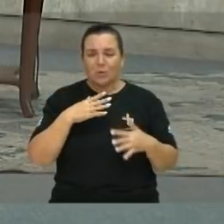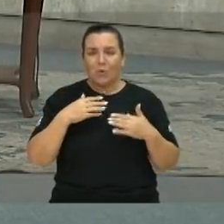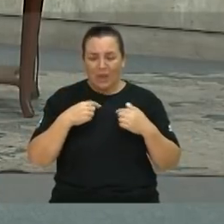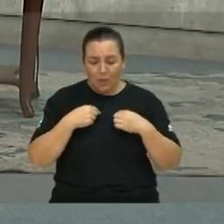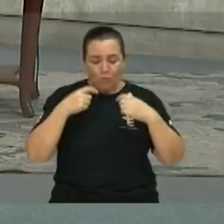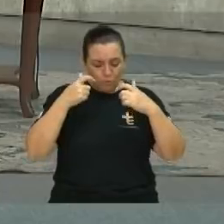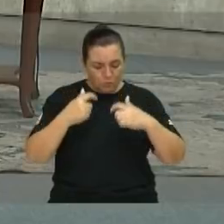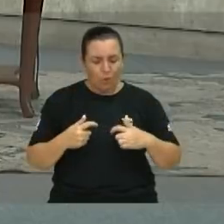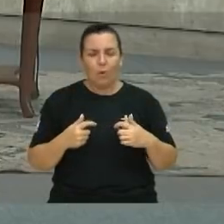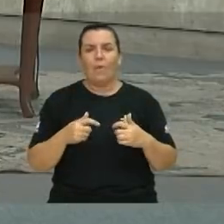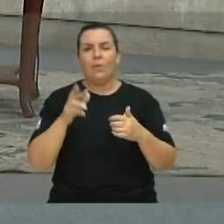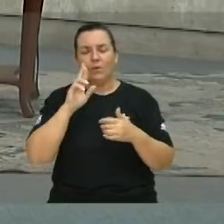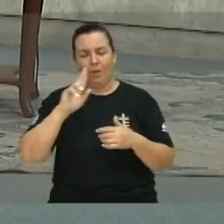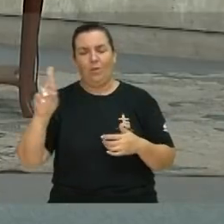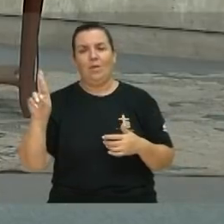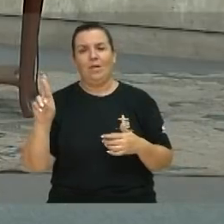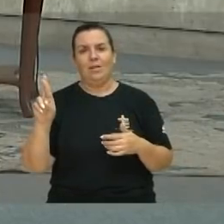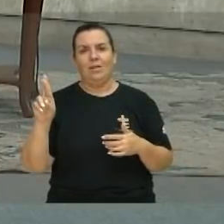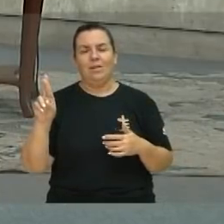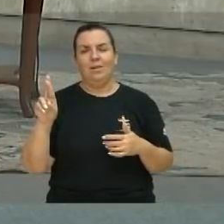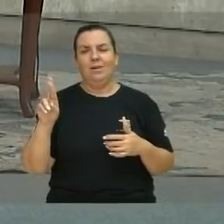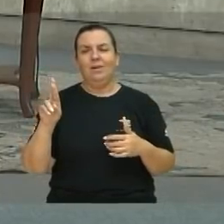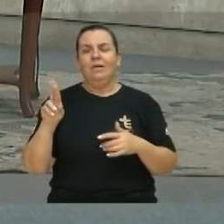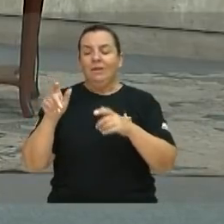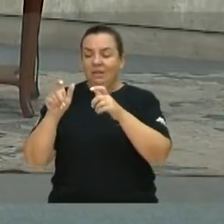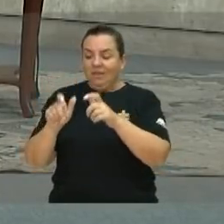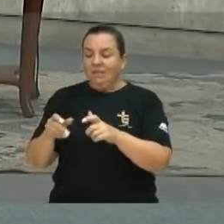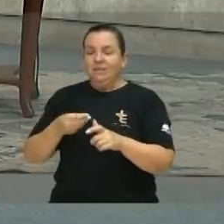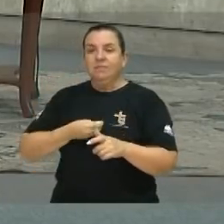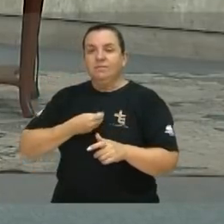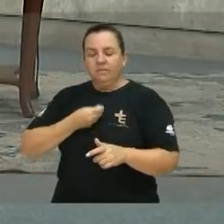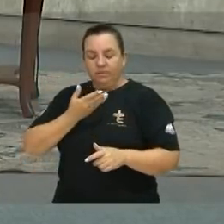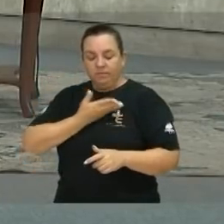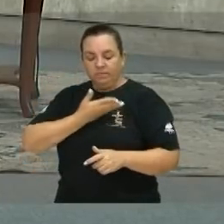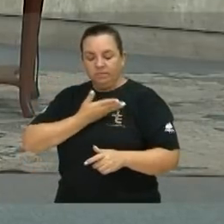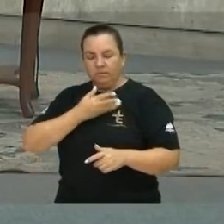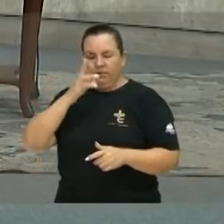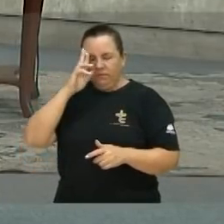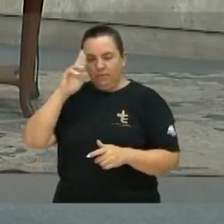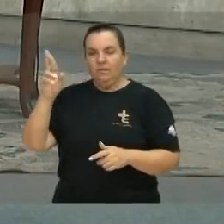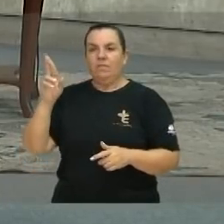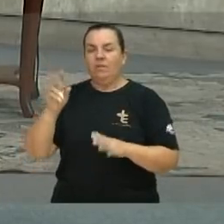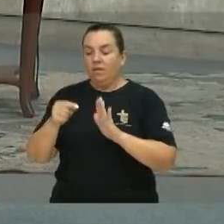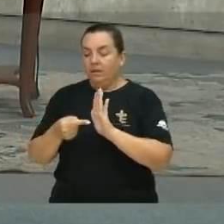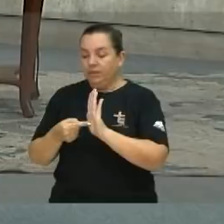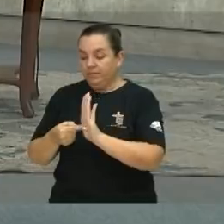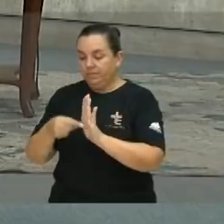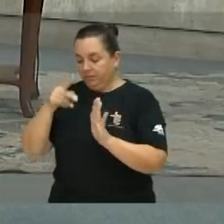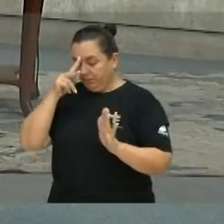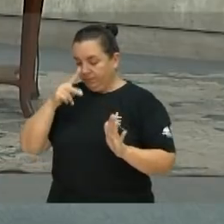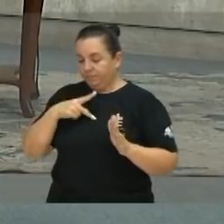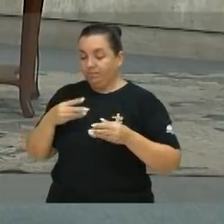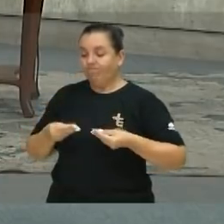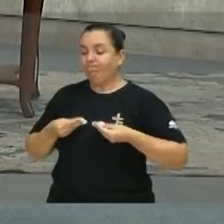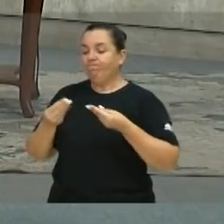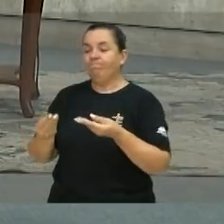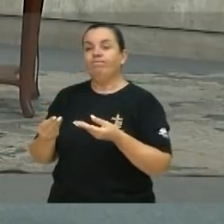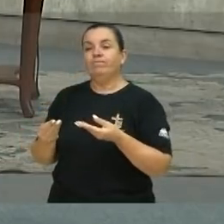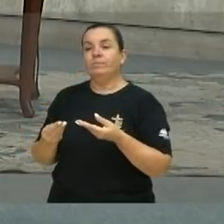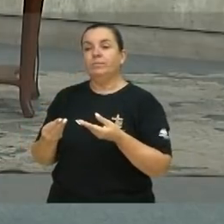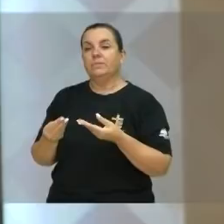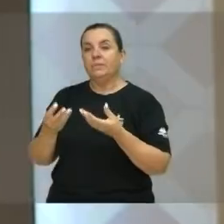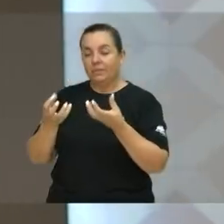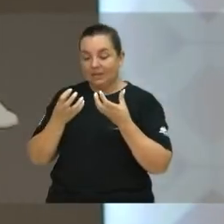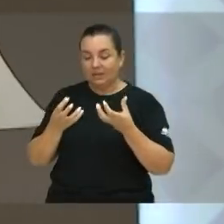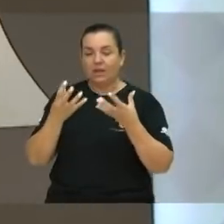onde está o discípulo os senhores se faz ver desde que o discípulo que irá acolher a